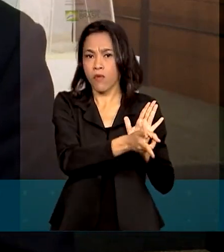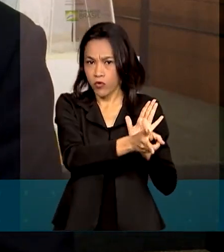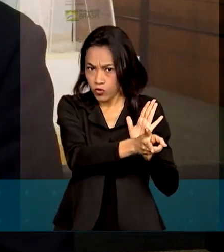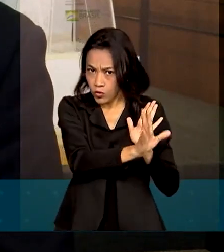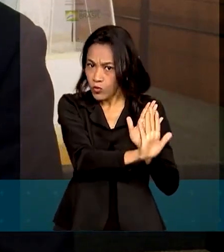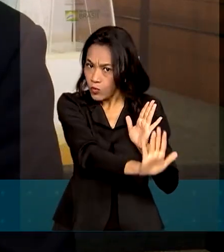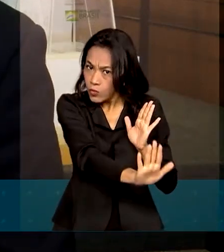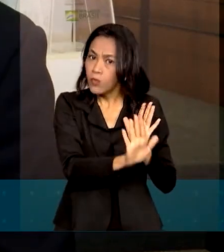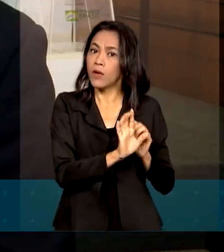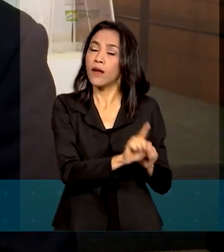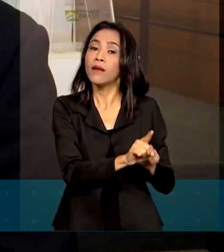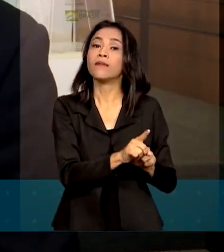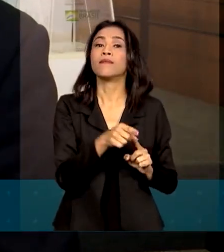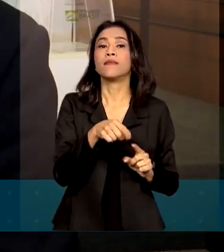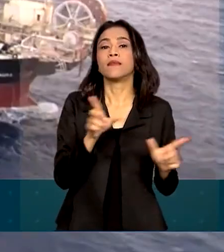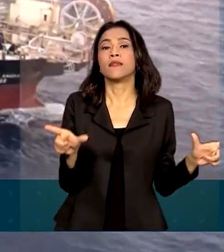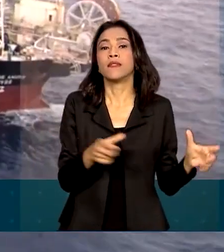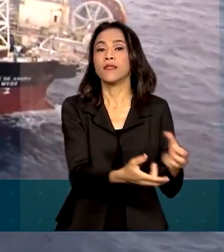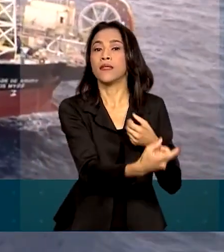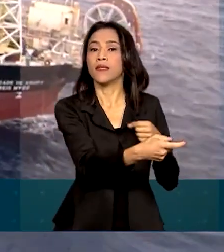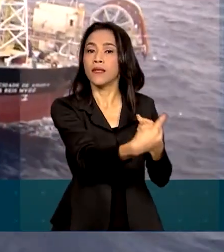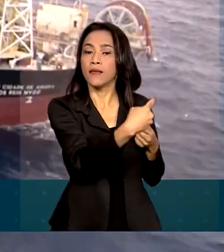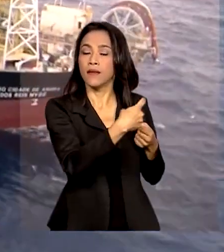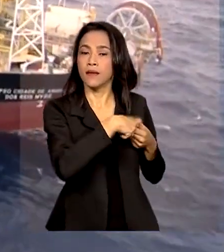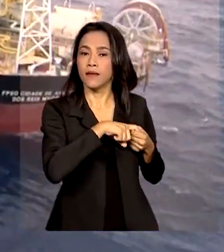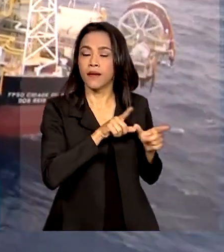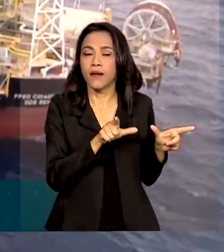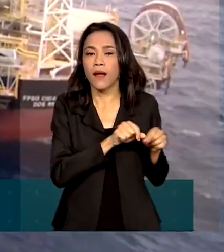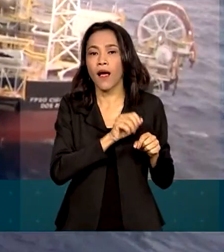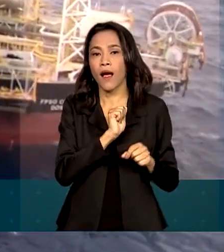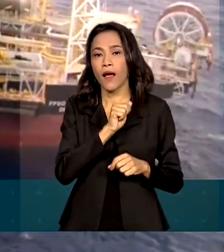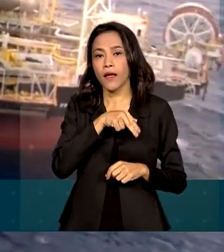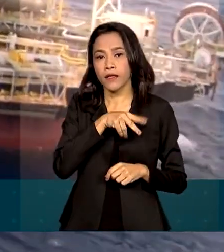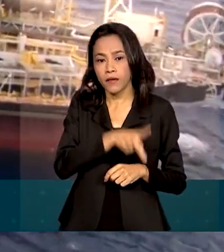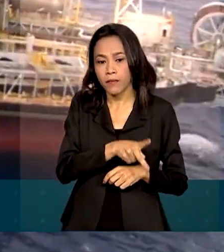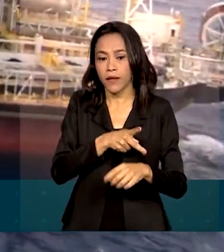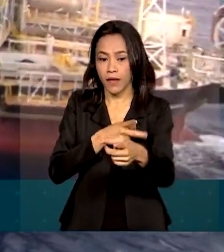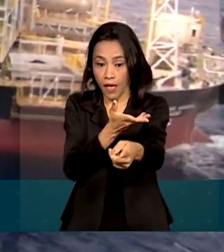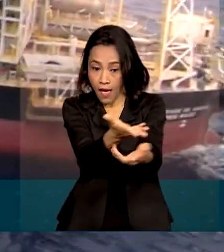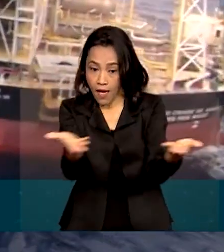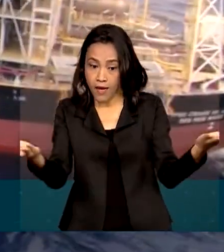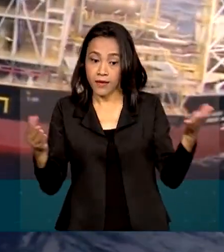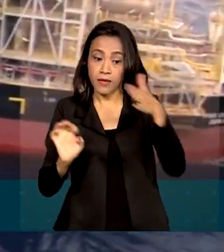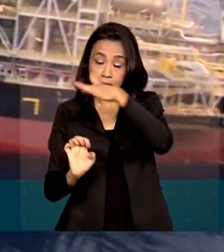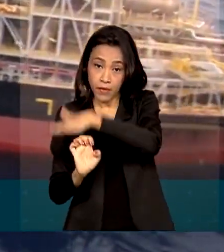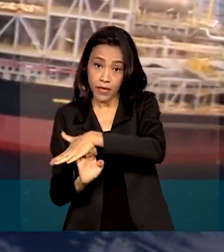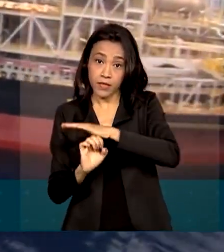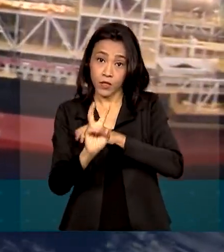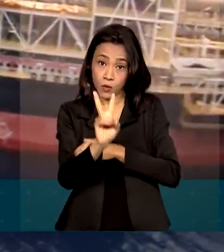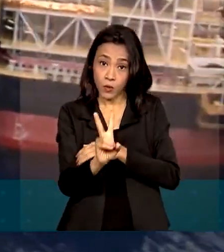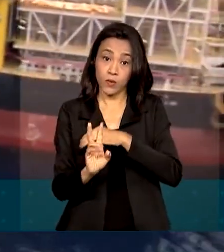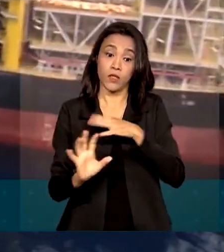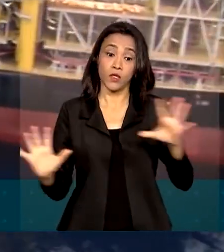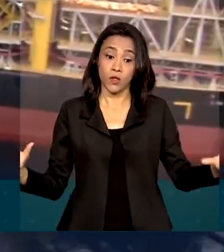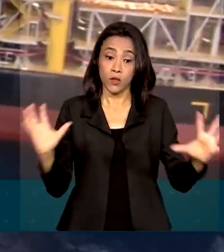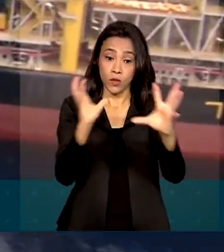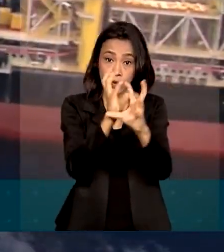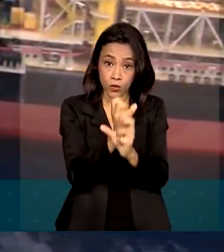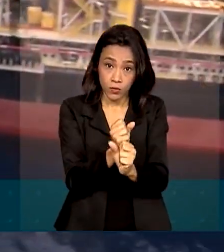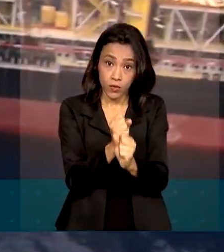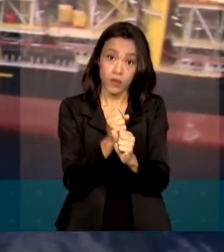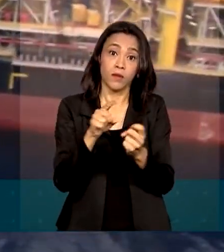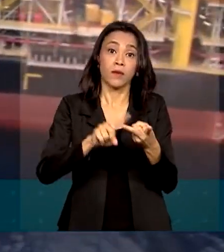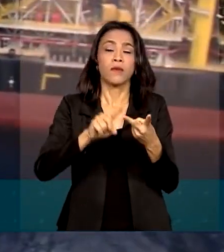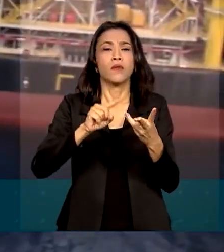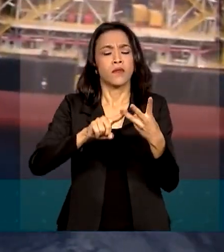oferta permanente da ANP. Além da Petrobras, as empresas Petronas, Qatar Energy, Total, BP